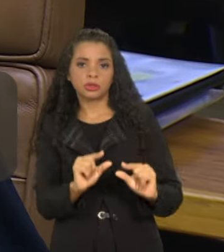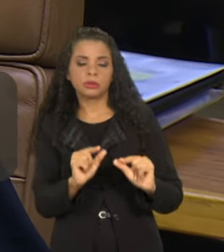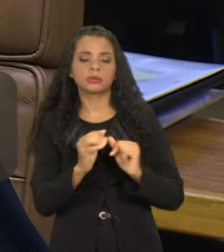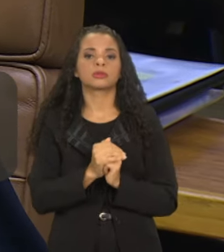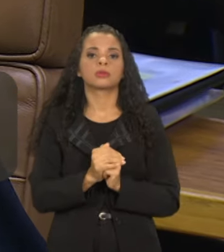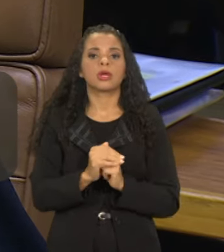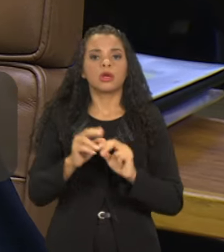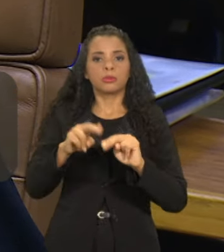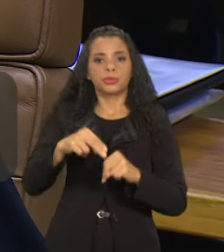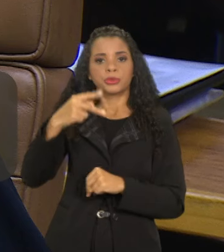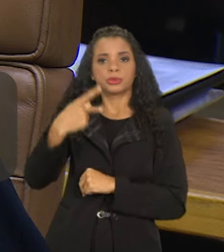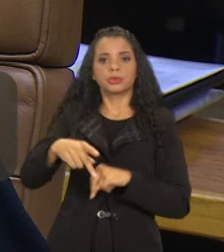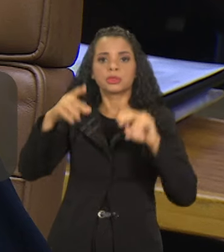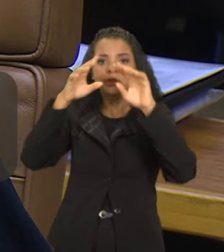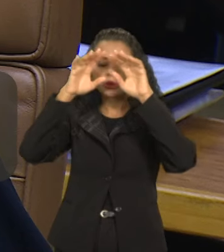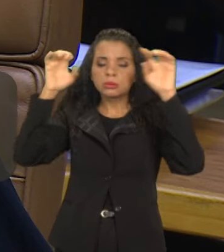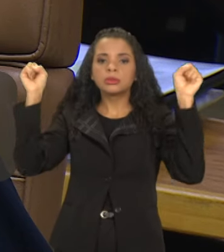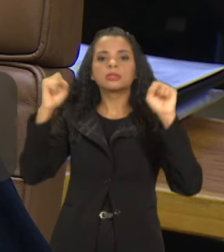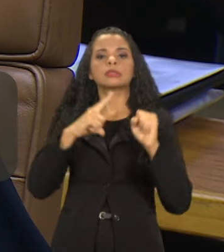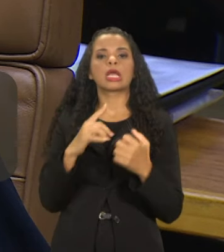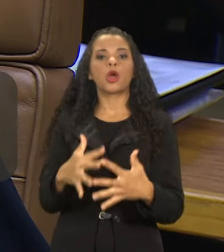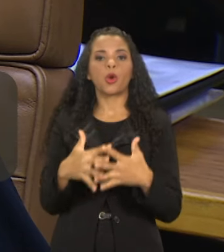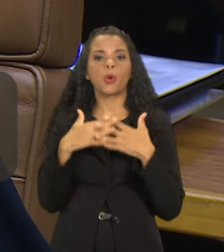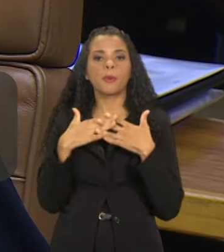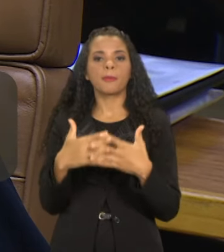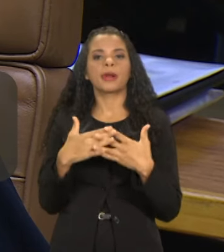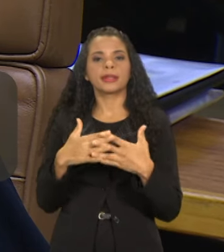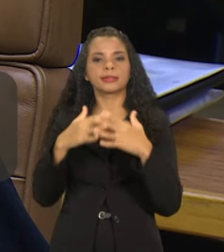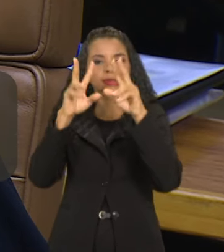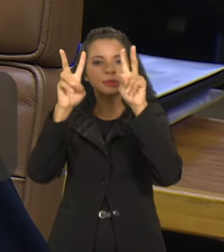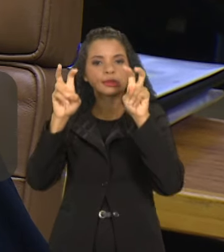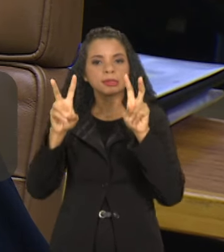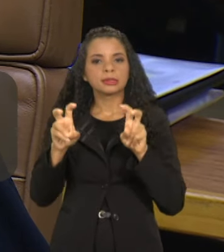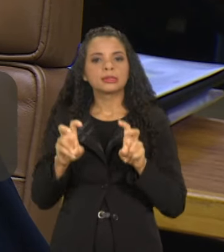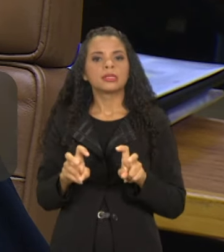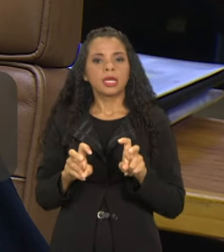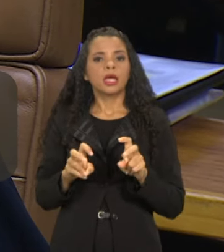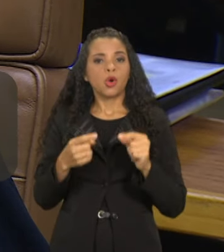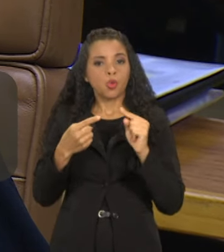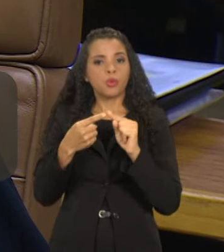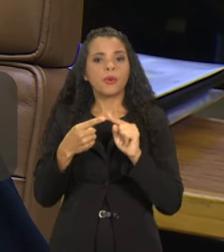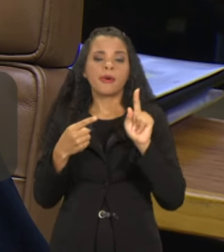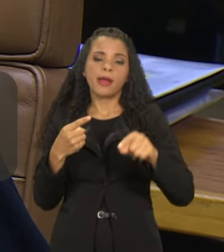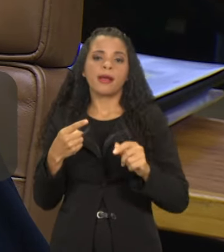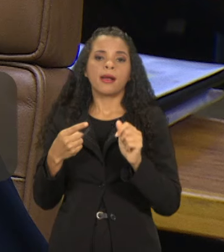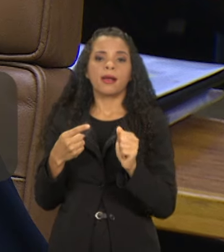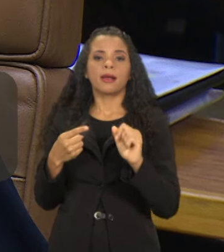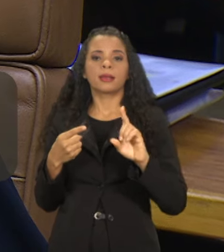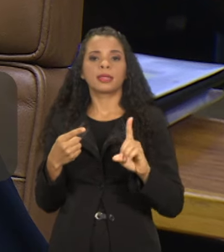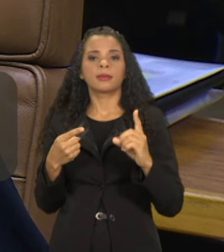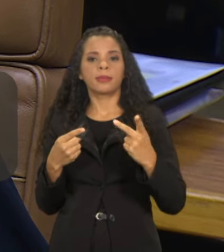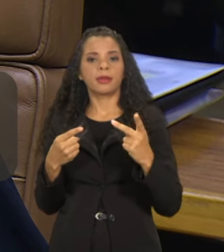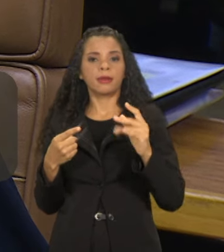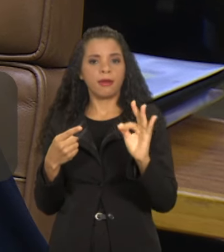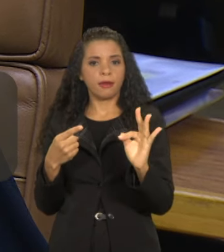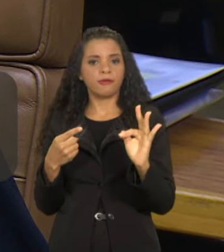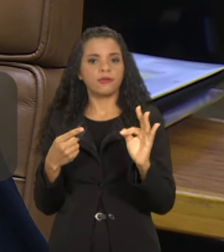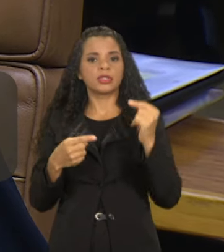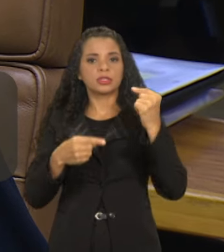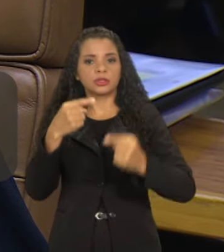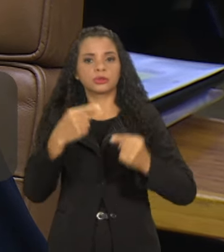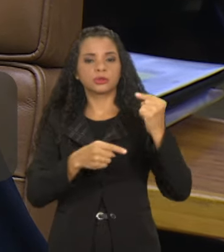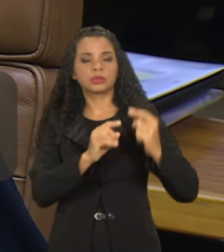Corte, com diversas e complexas questões. Uma delas é tratada nesta DPF, em que se discute uma lei do município de Uberlândia, Lei Municipal número